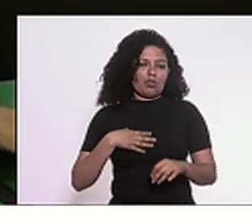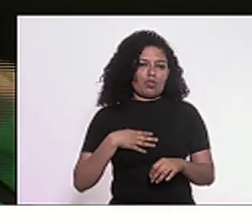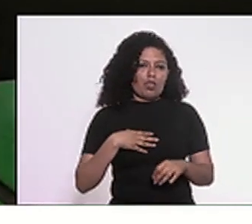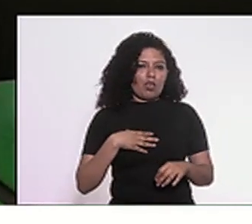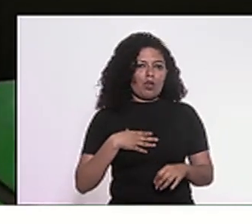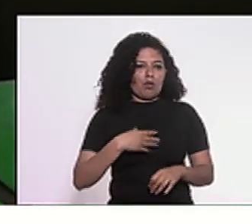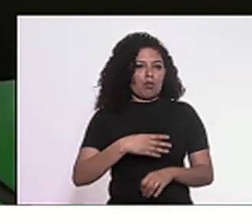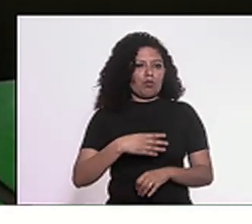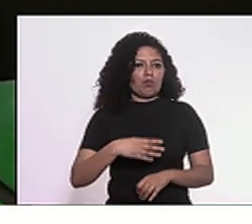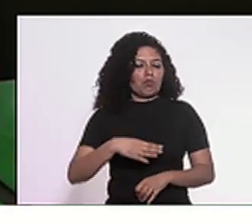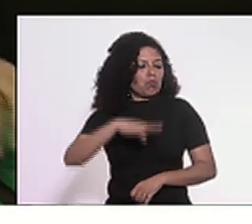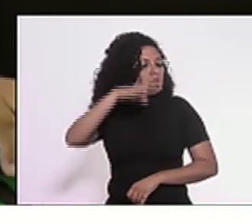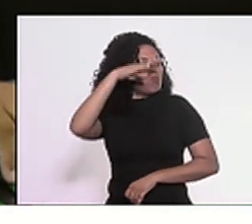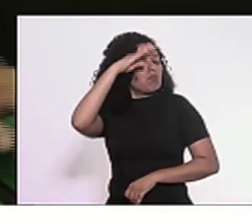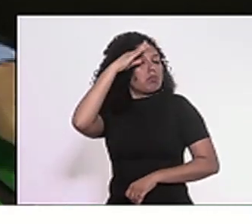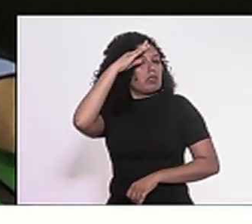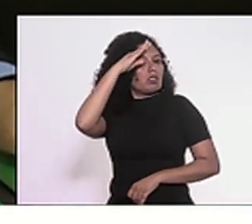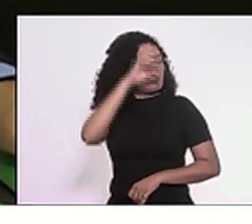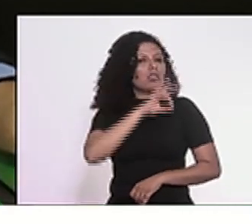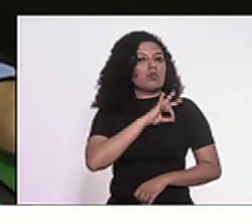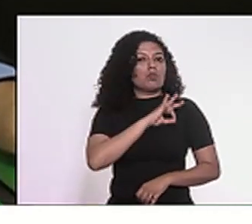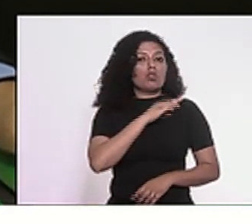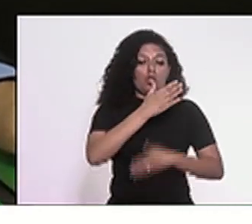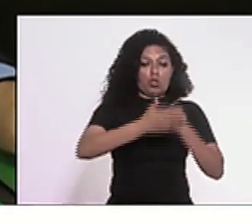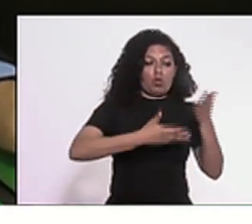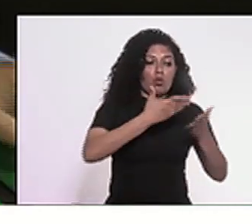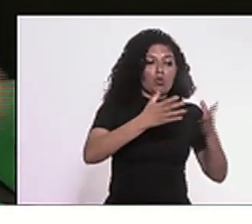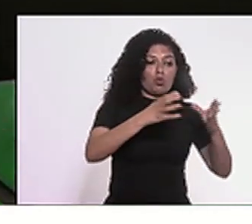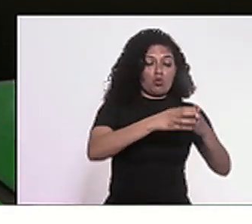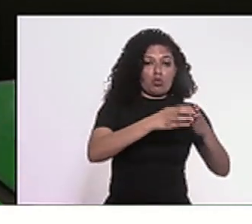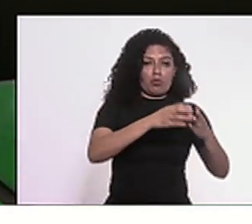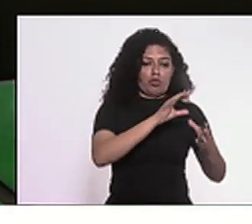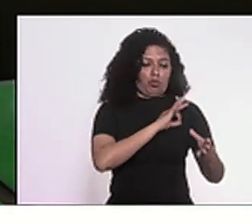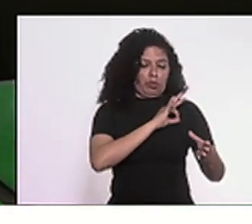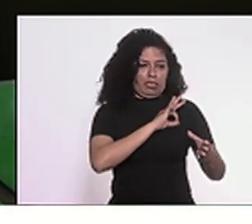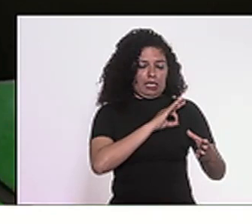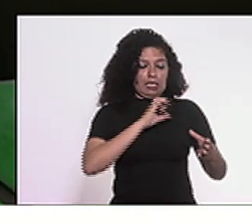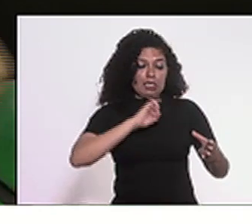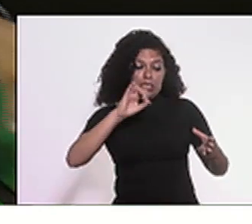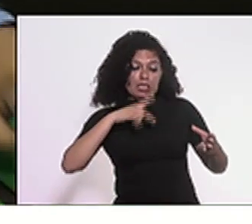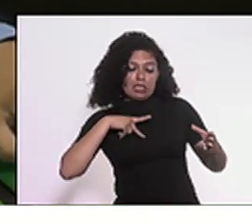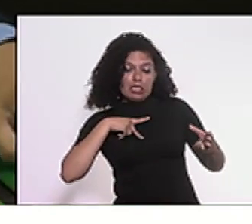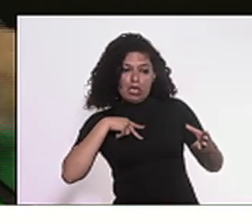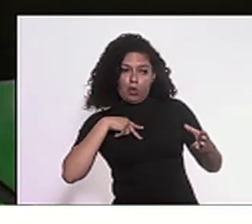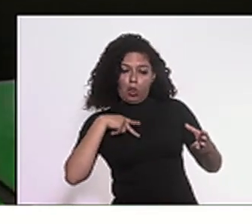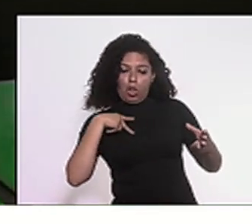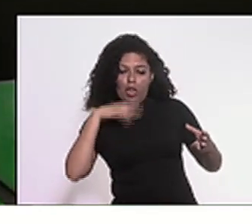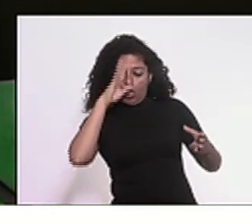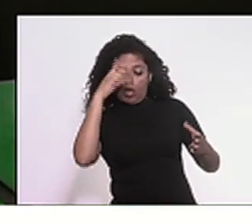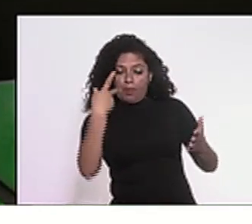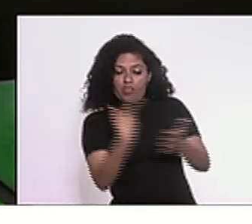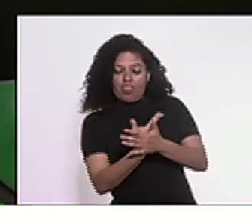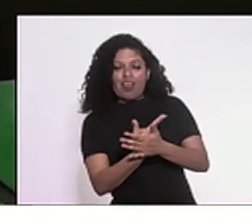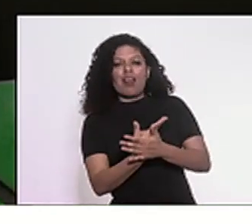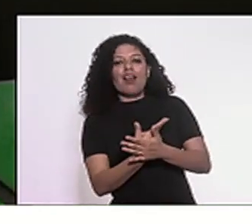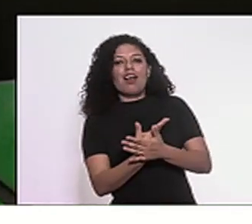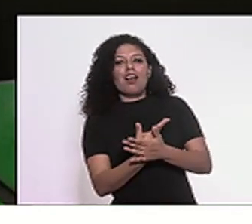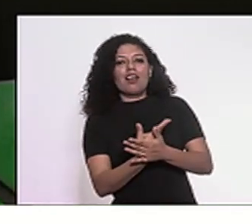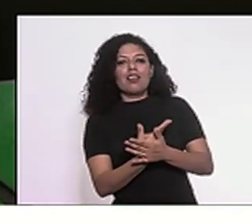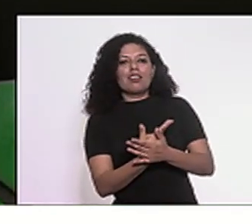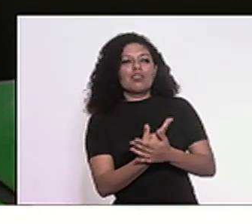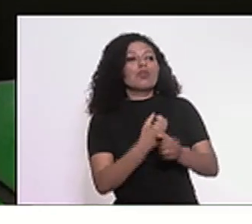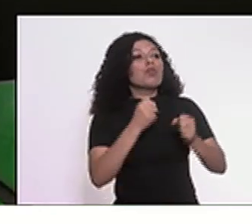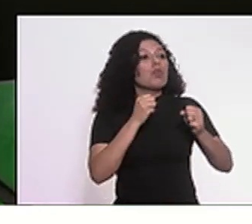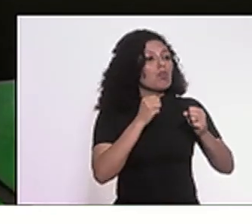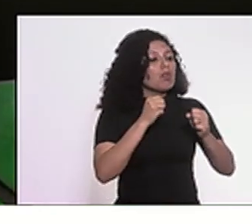sou sargento e comando uma guarnição. Se eu errar, isso tem que valer para mim também. Isso tem que valer para